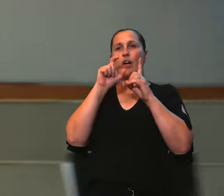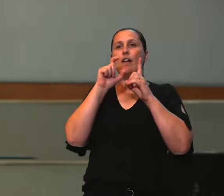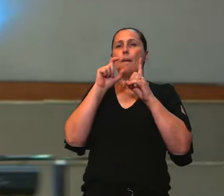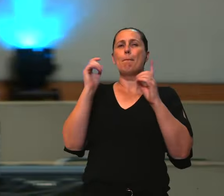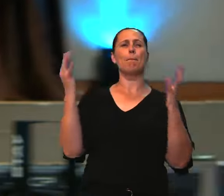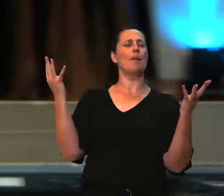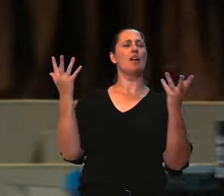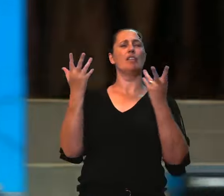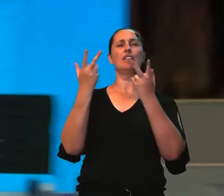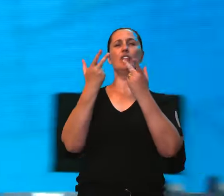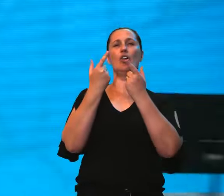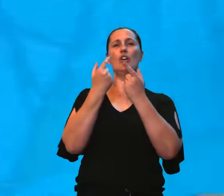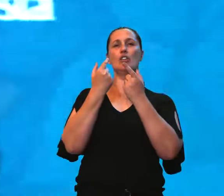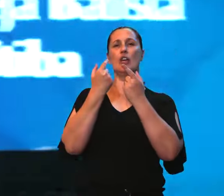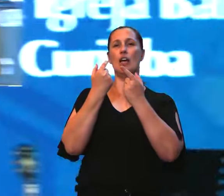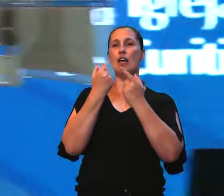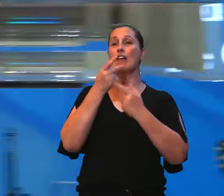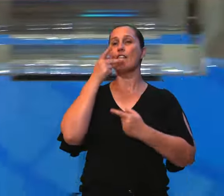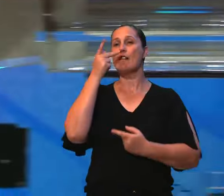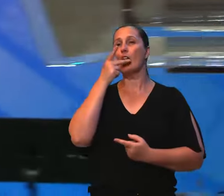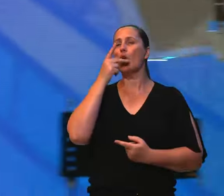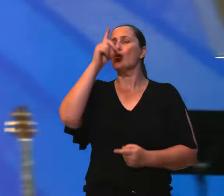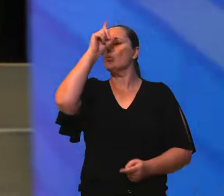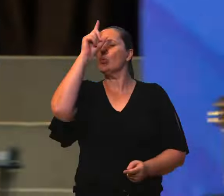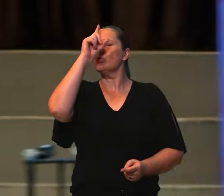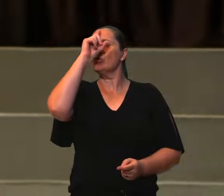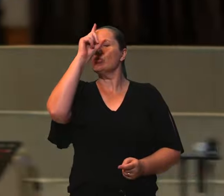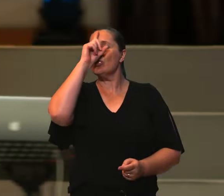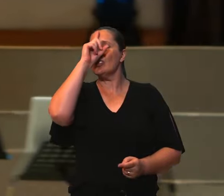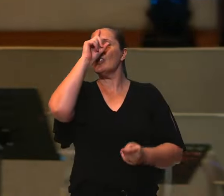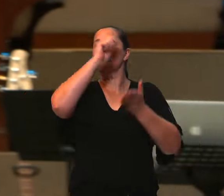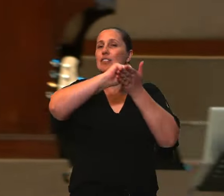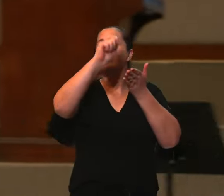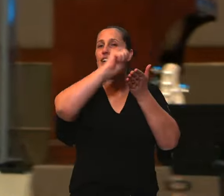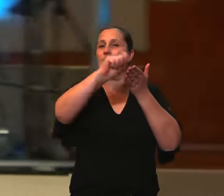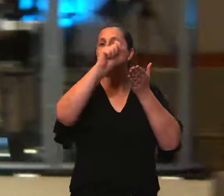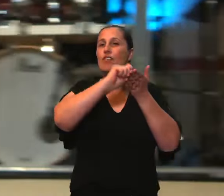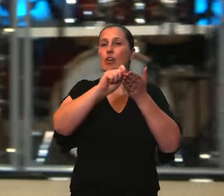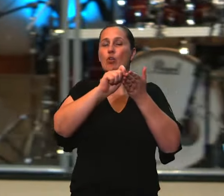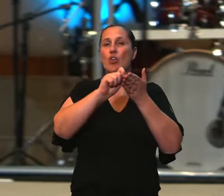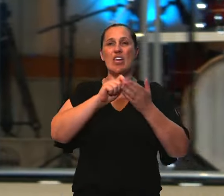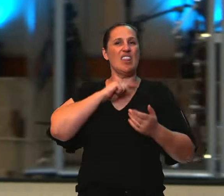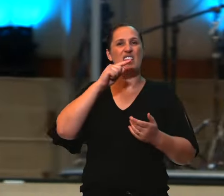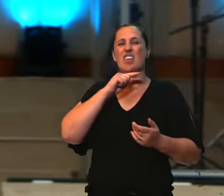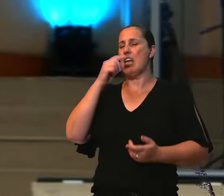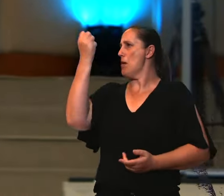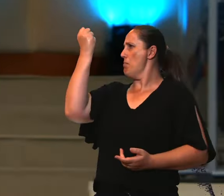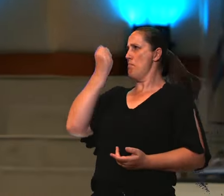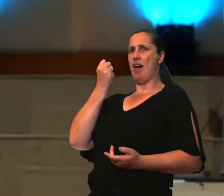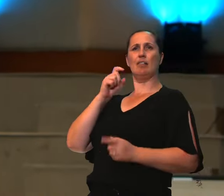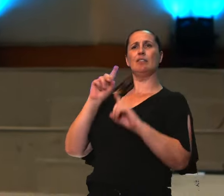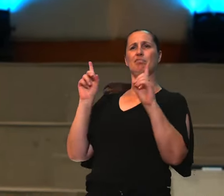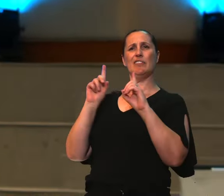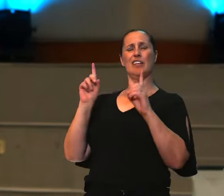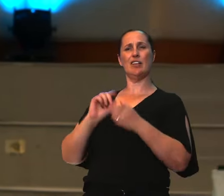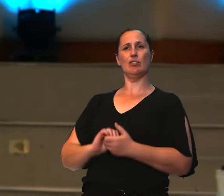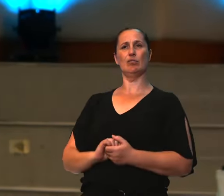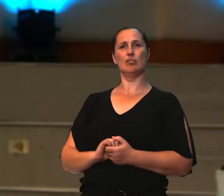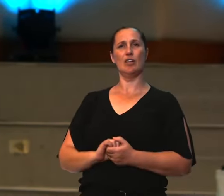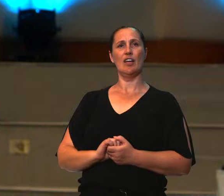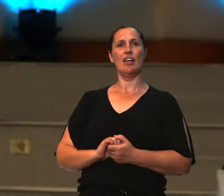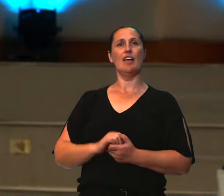maravilhosa e determinou todos os dias da minha vida no livro dele ou seja ninguém me mata só ele isso é